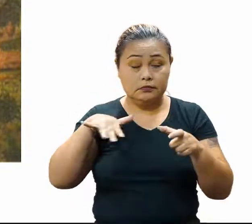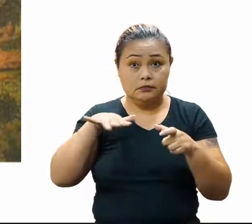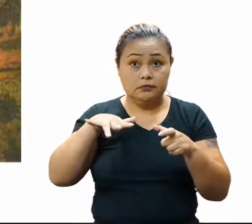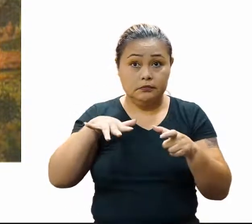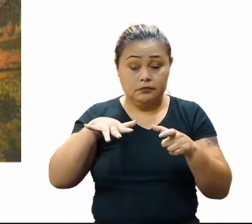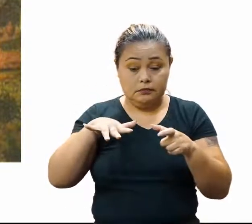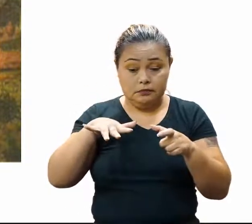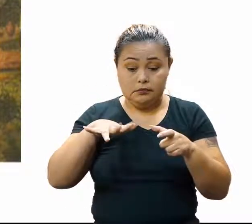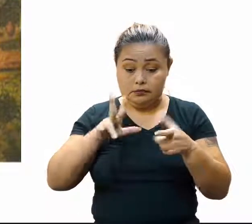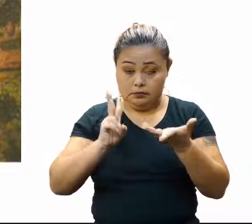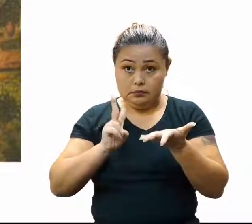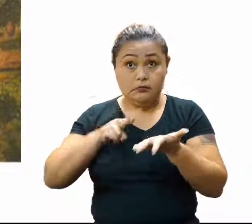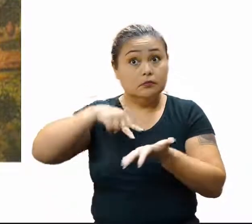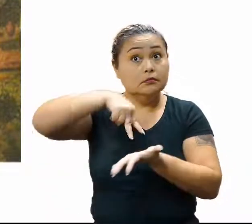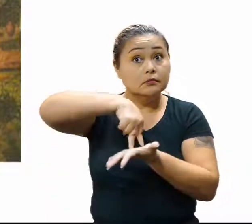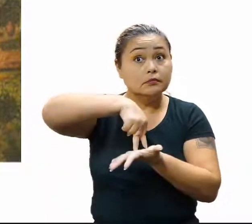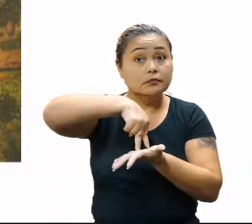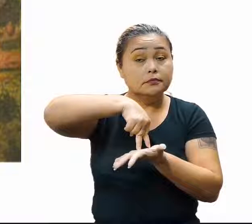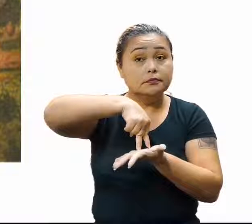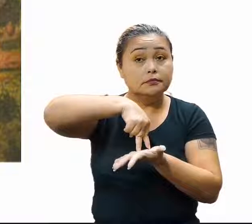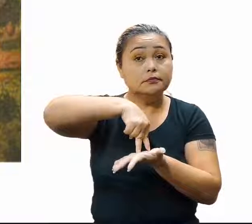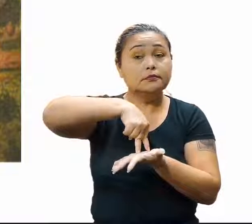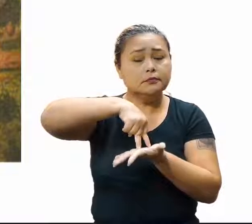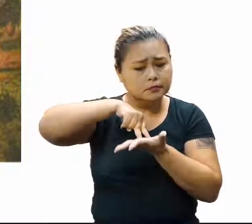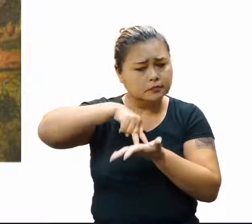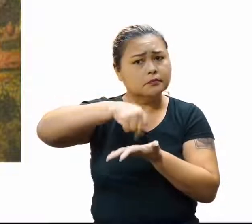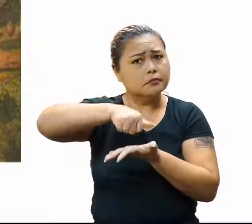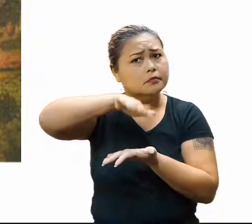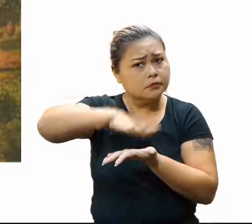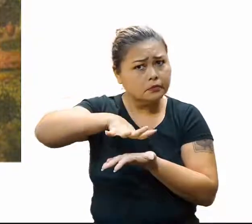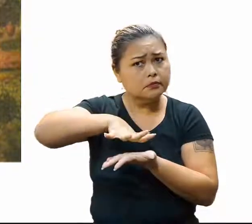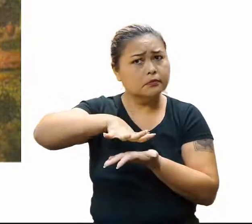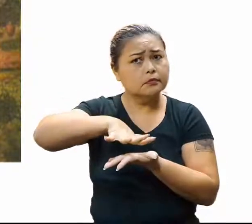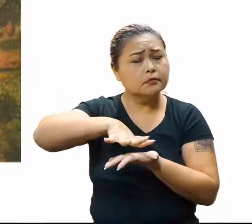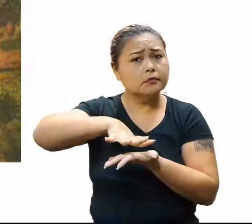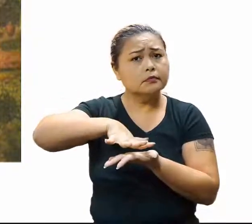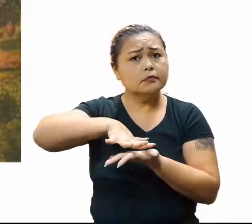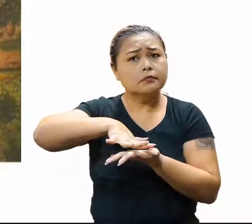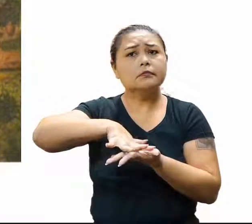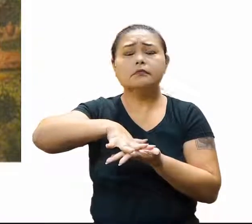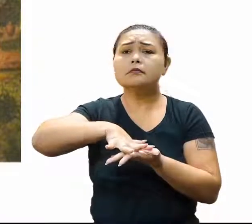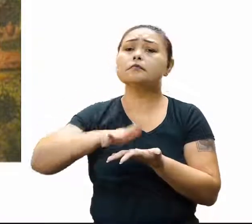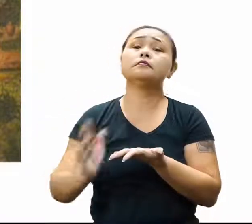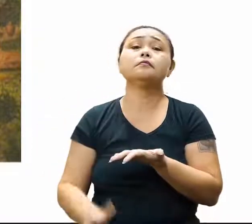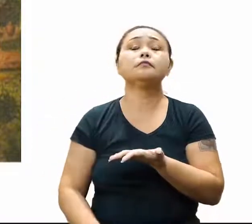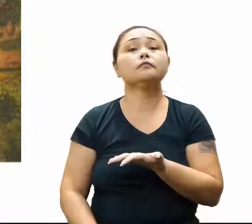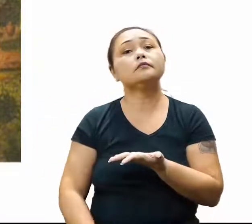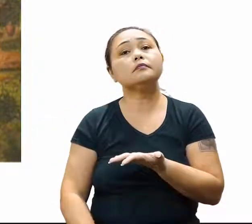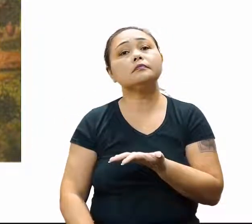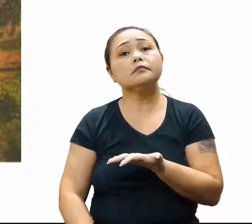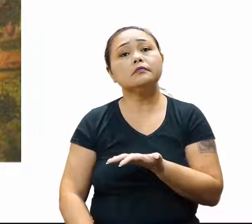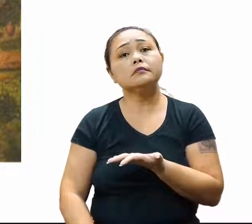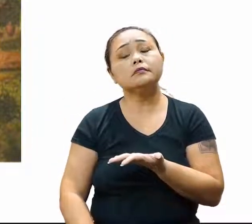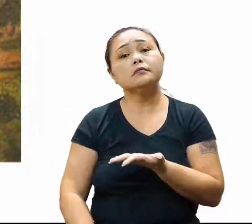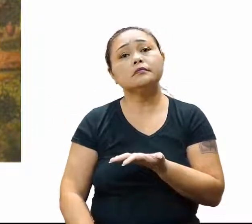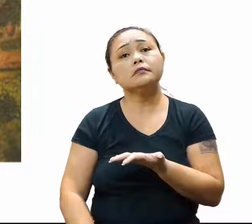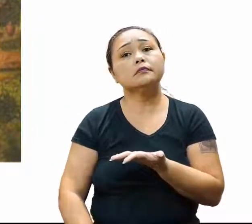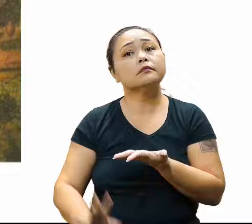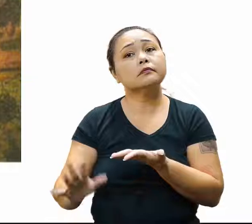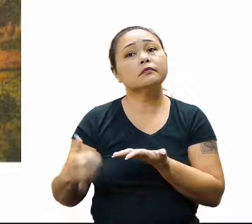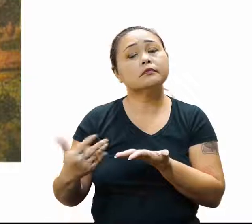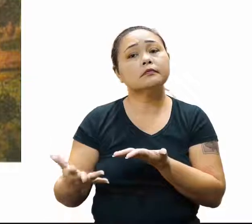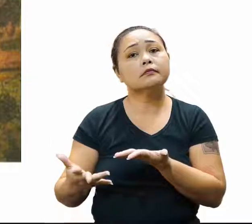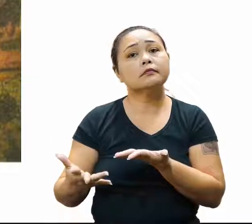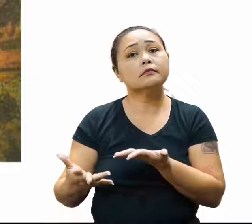resistir. E ao resistir, senhores, vão permanecer. E aí, um